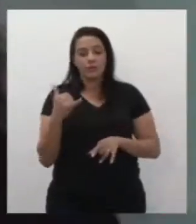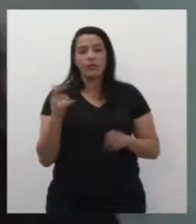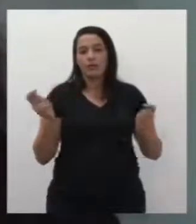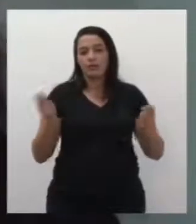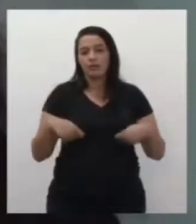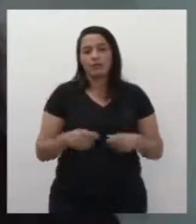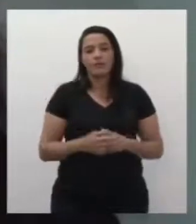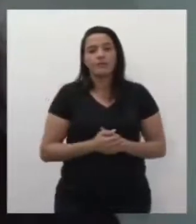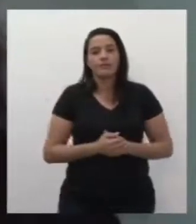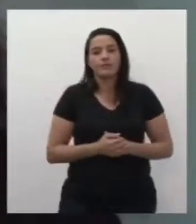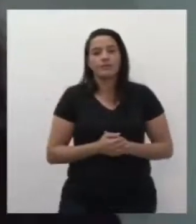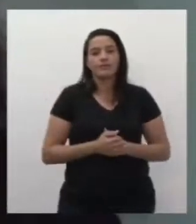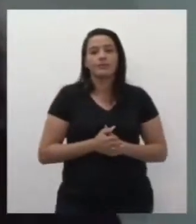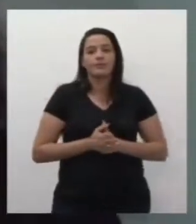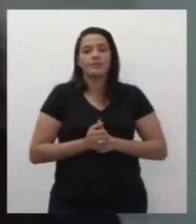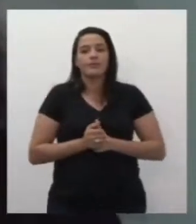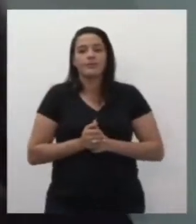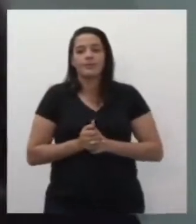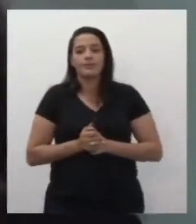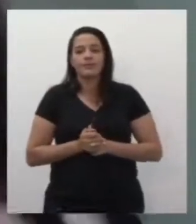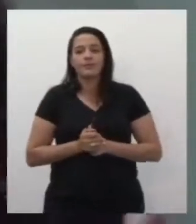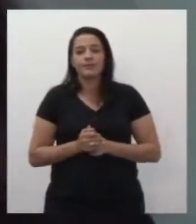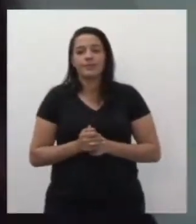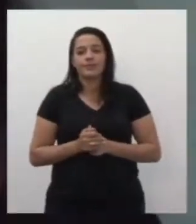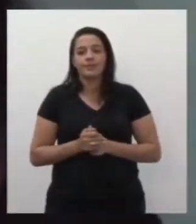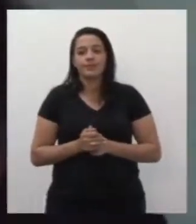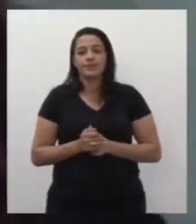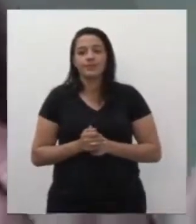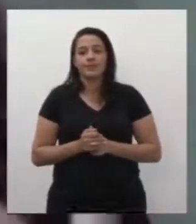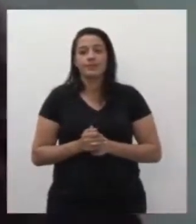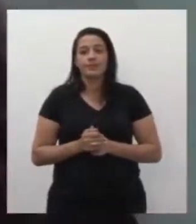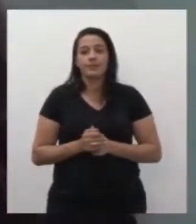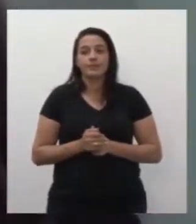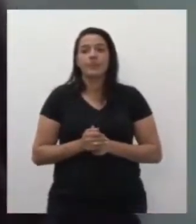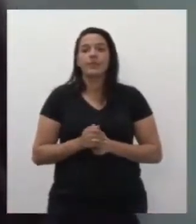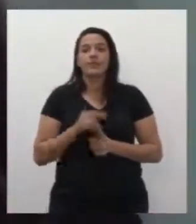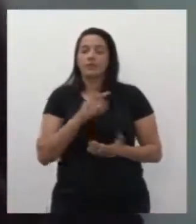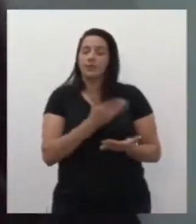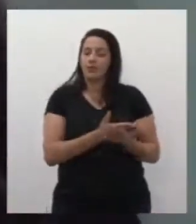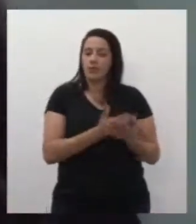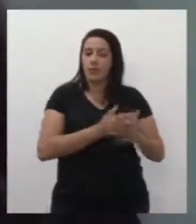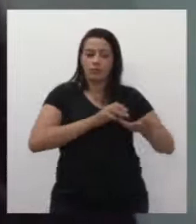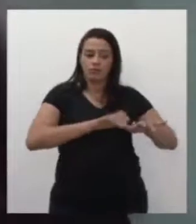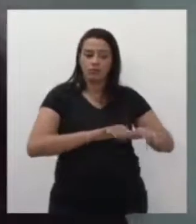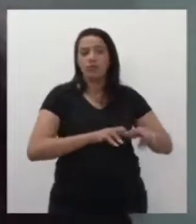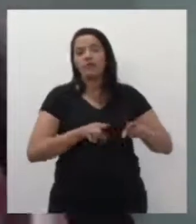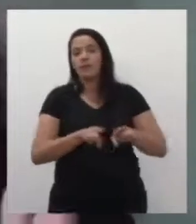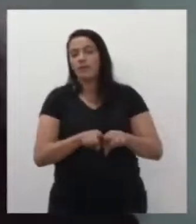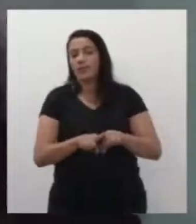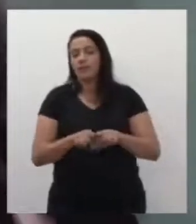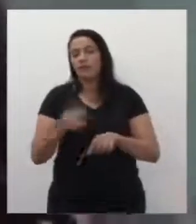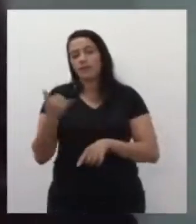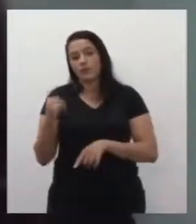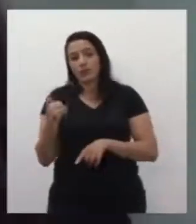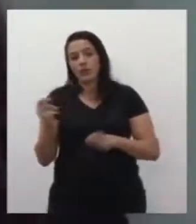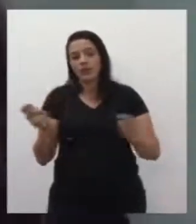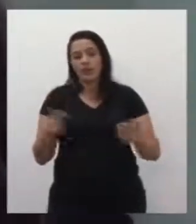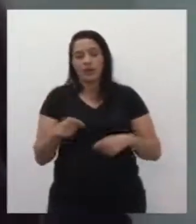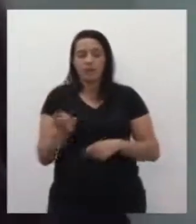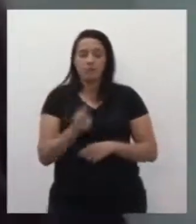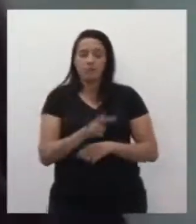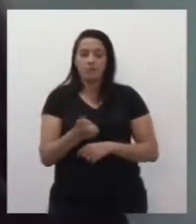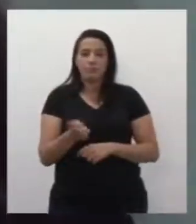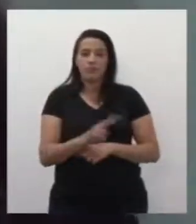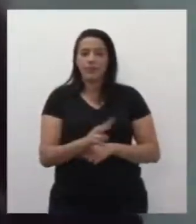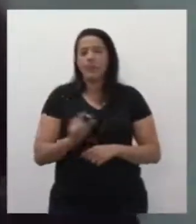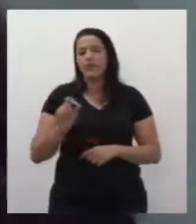explicar na tarde, tá? Não só o aluno pode estudar no computador, como ele pode estudar também pelo celular. O que tem de diferente do